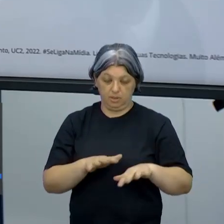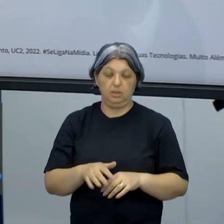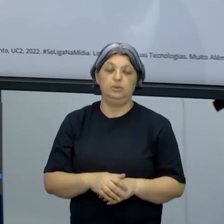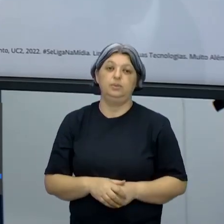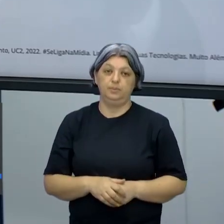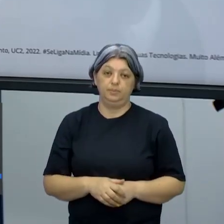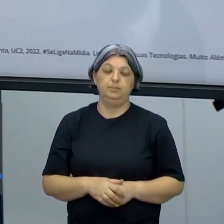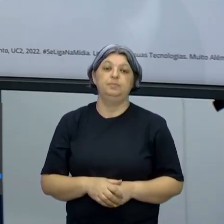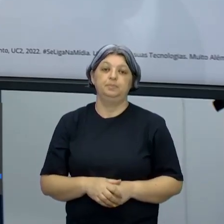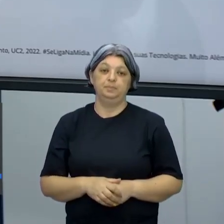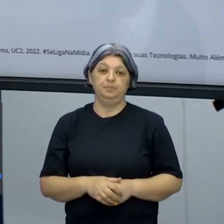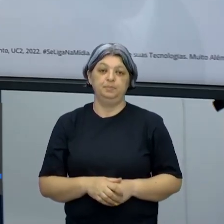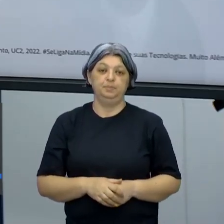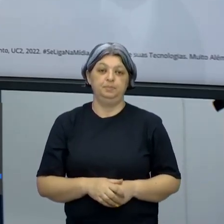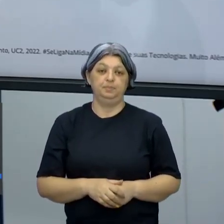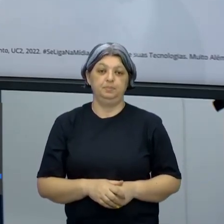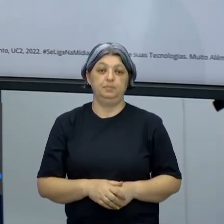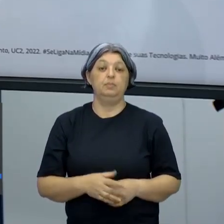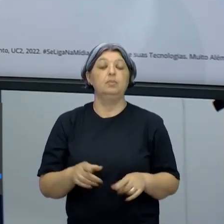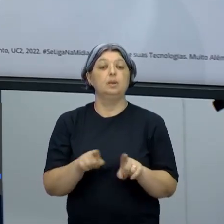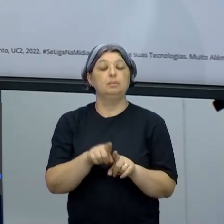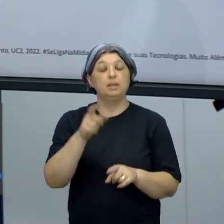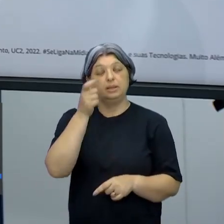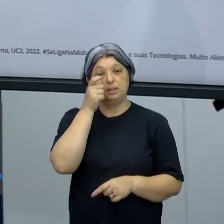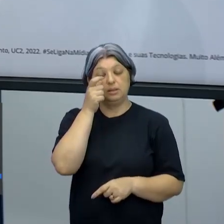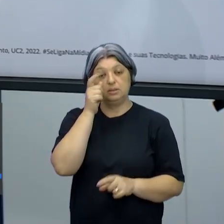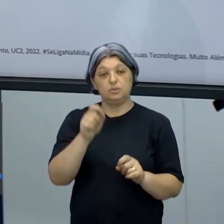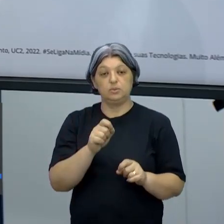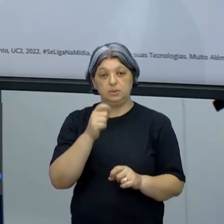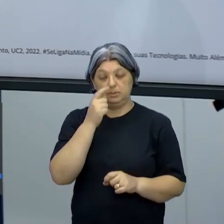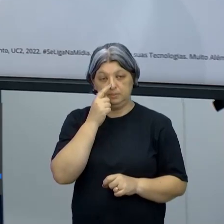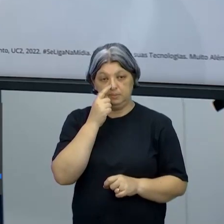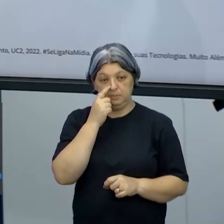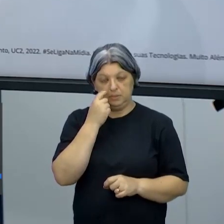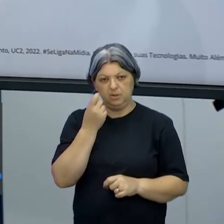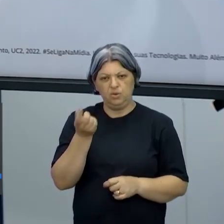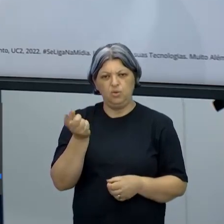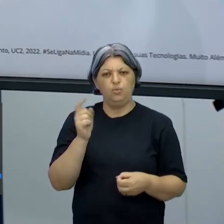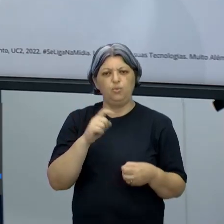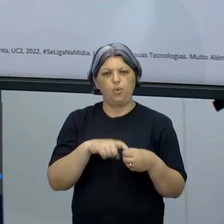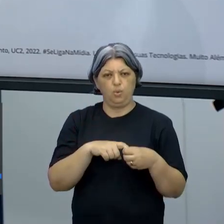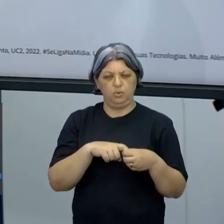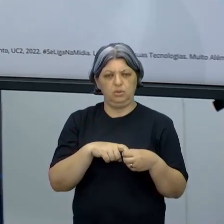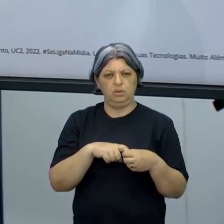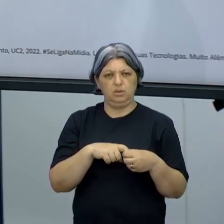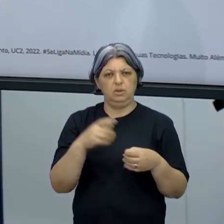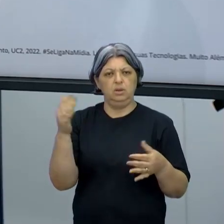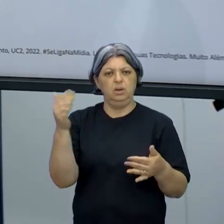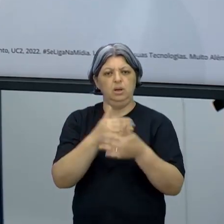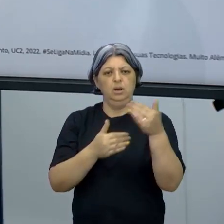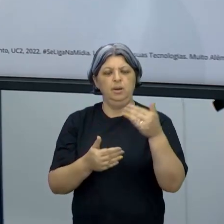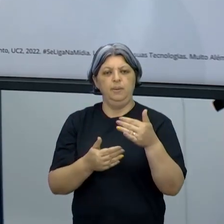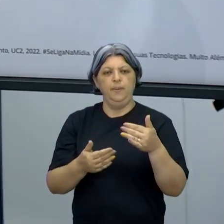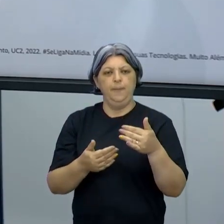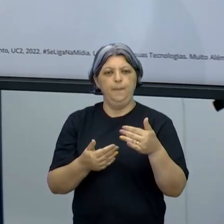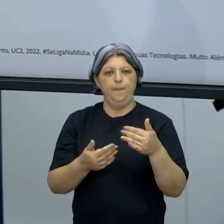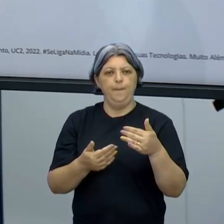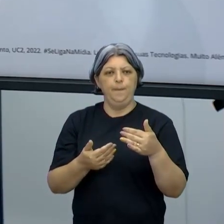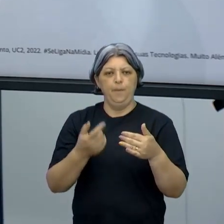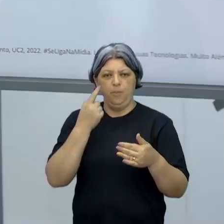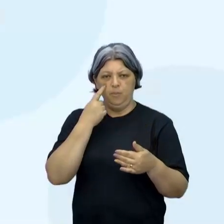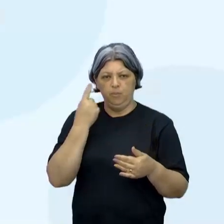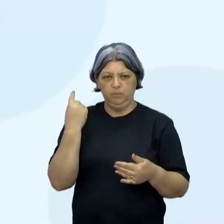fatores do movimento. E é interessante que se a gente voltar para o Mara nesse slide anterior, onde apresenta, né,